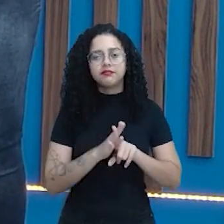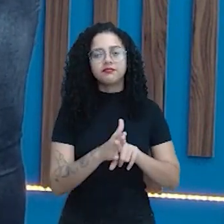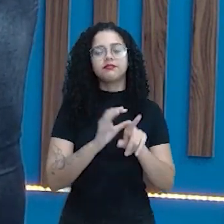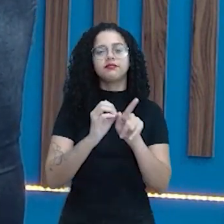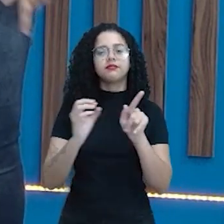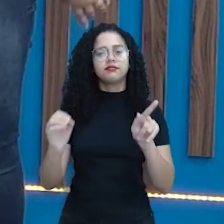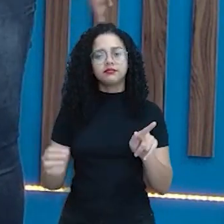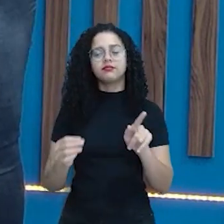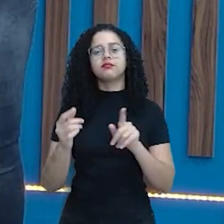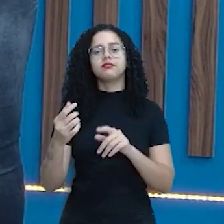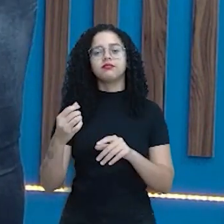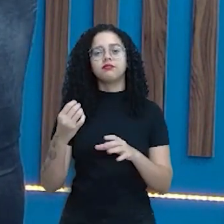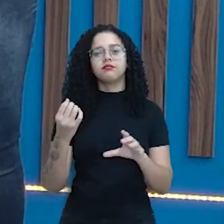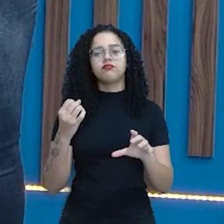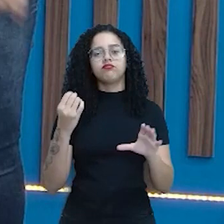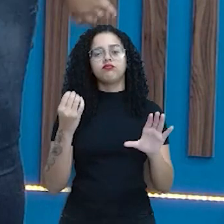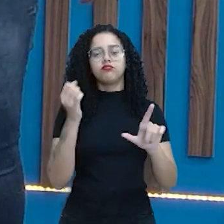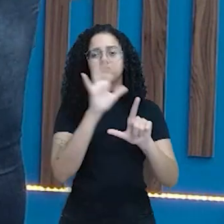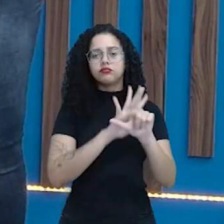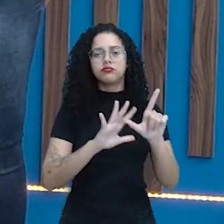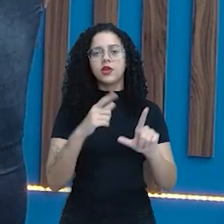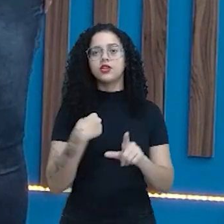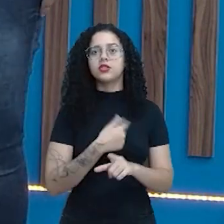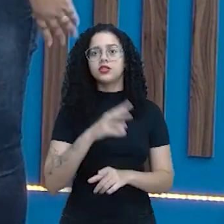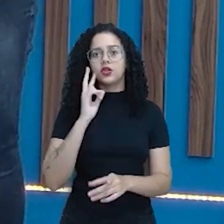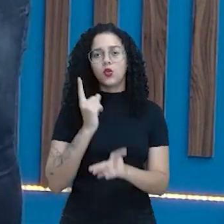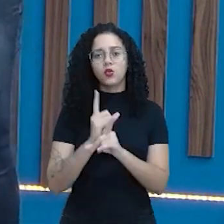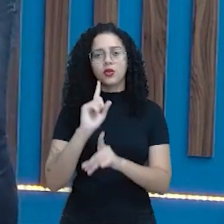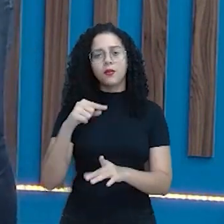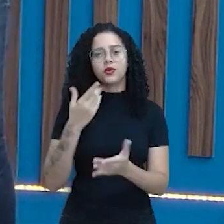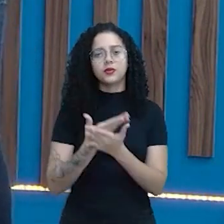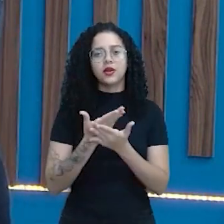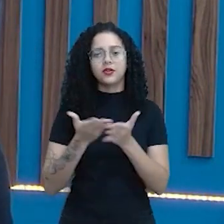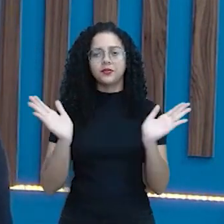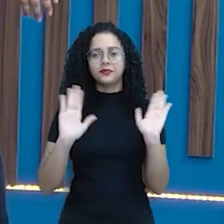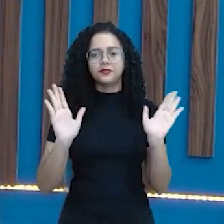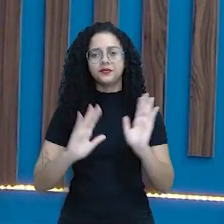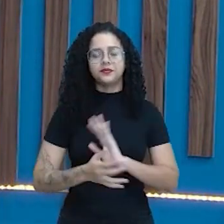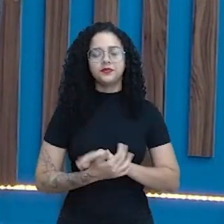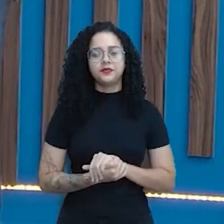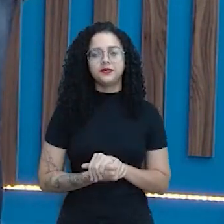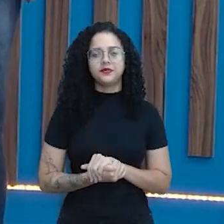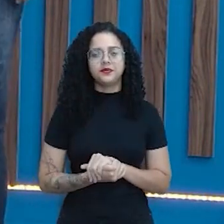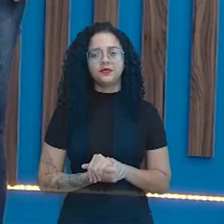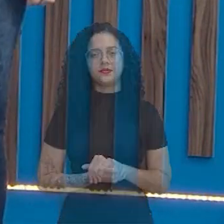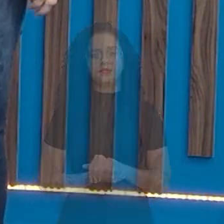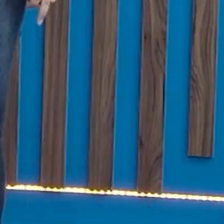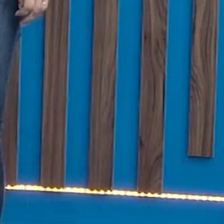desafio, coloca na plataforma e a gente se vê na próxima aula, não é isso, Tiago? Vamos embora? Tchau, tchau, gente. Tchau, tchau.